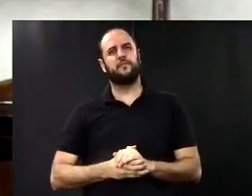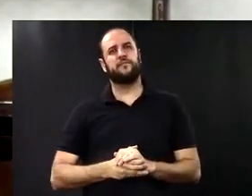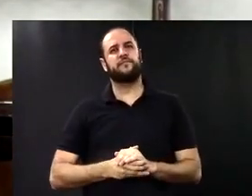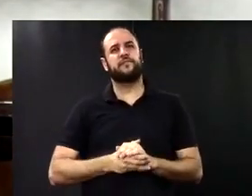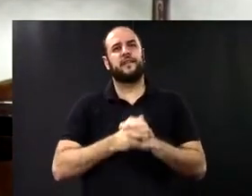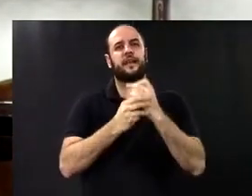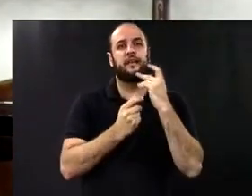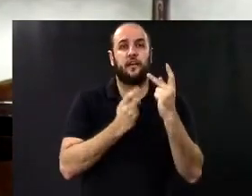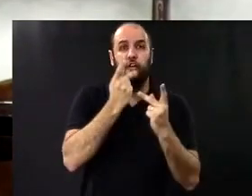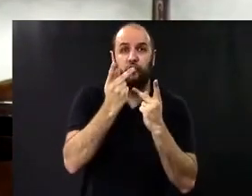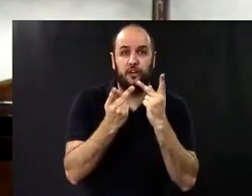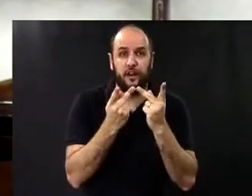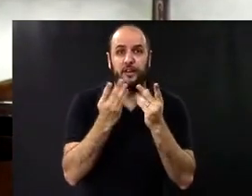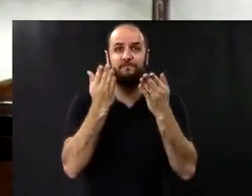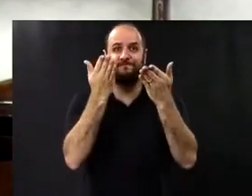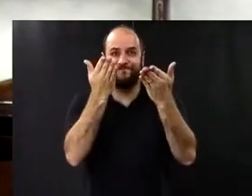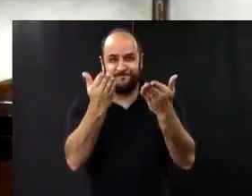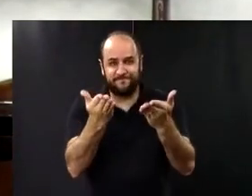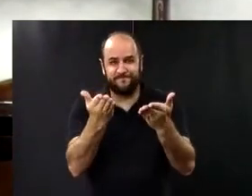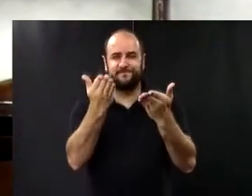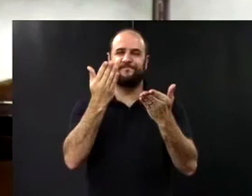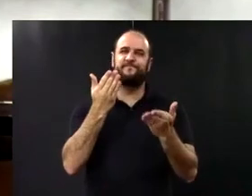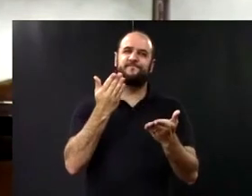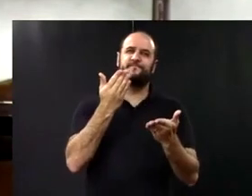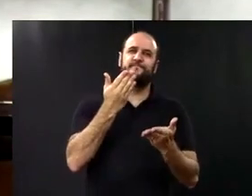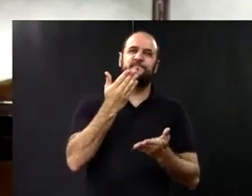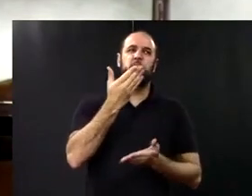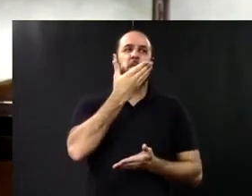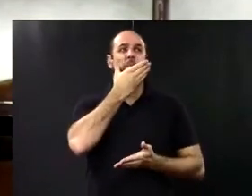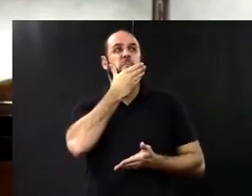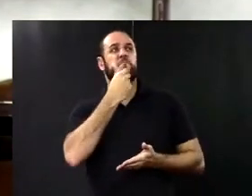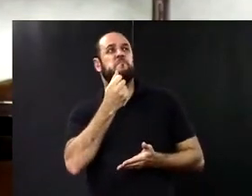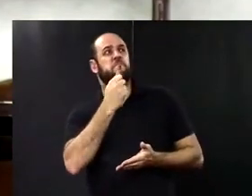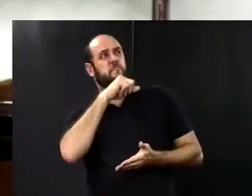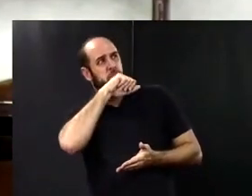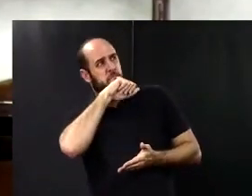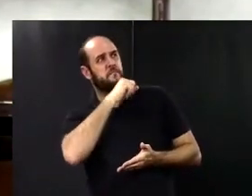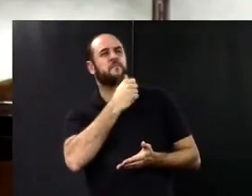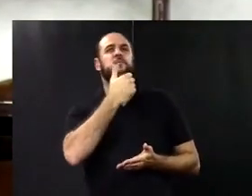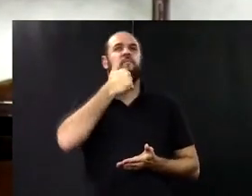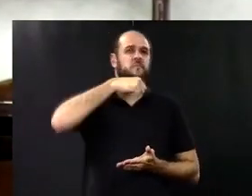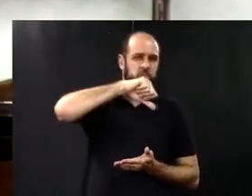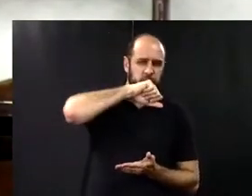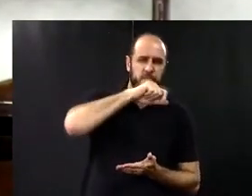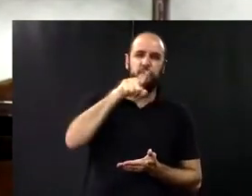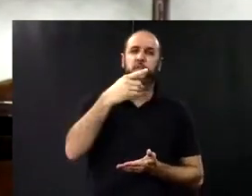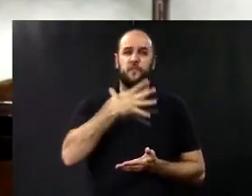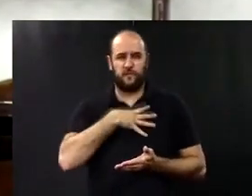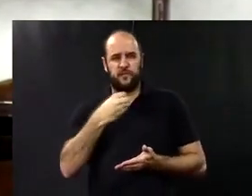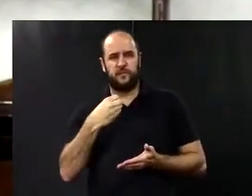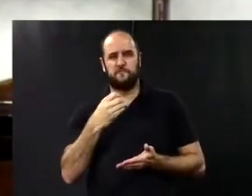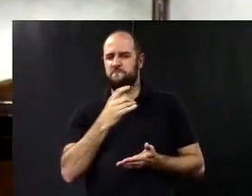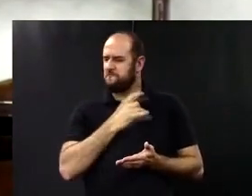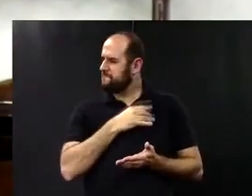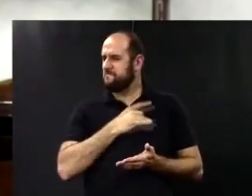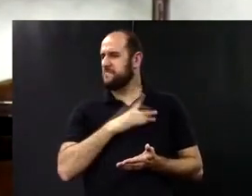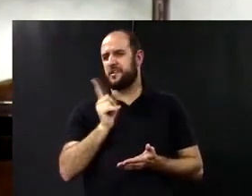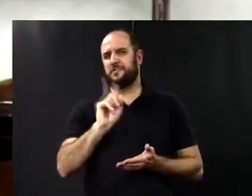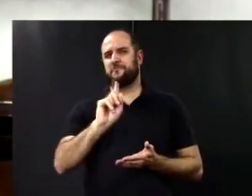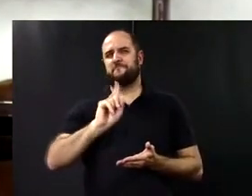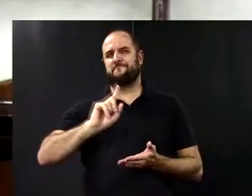para você, meu querido irmão, minha querida irmã, pai, filho, dizer para você, não tenha medo de